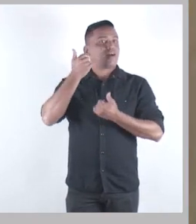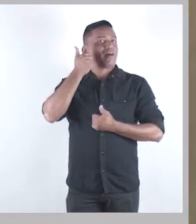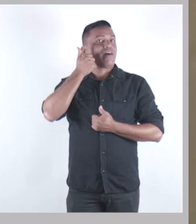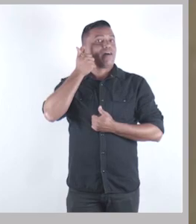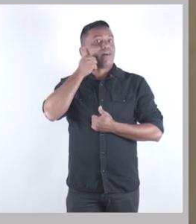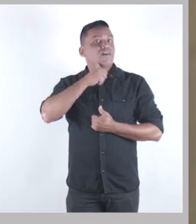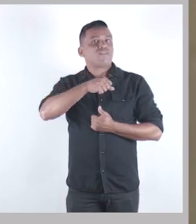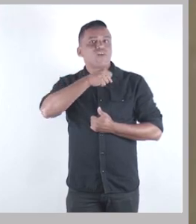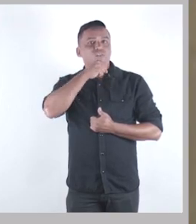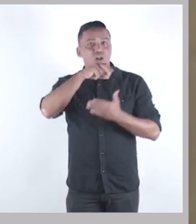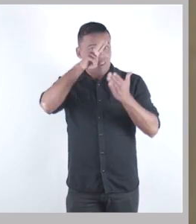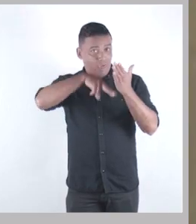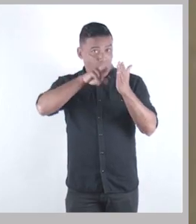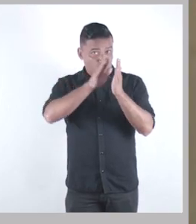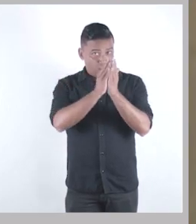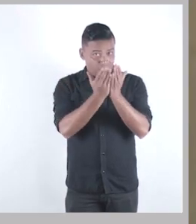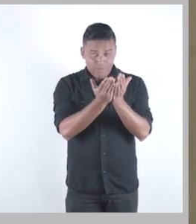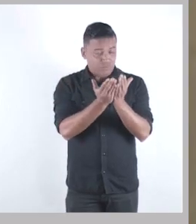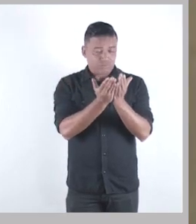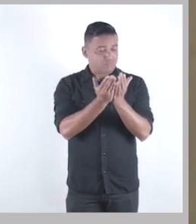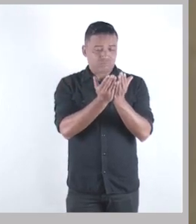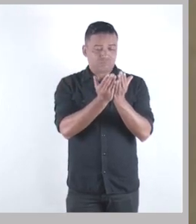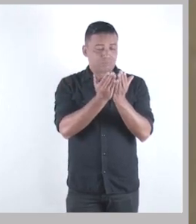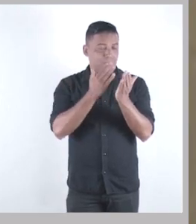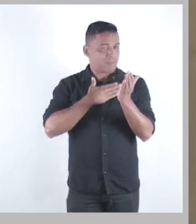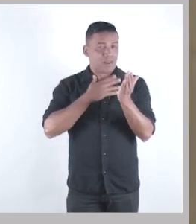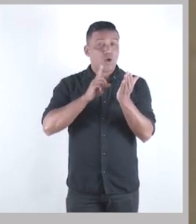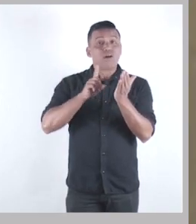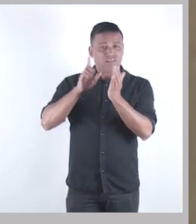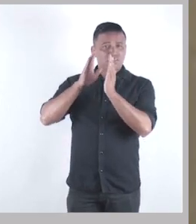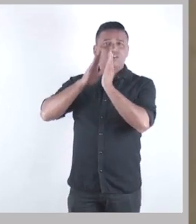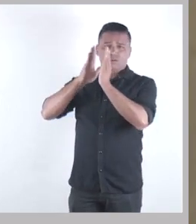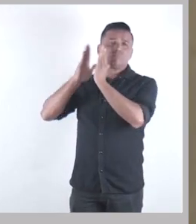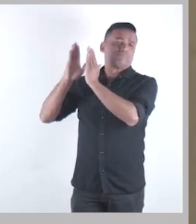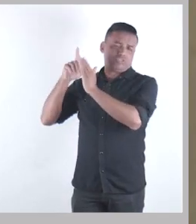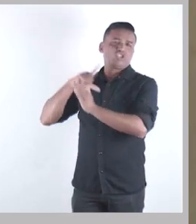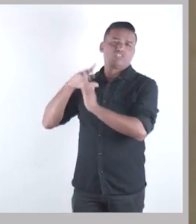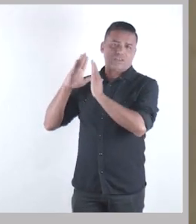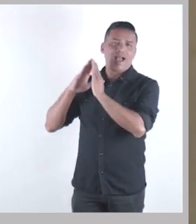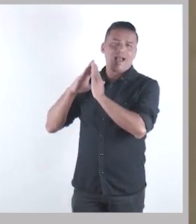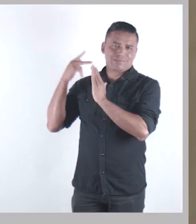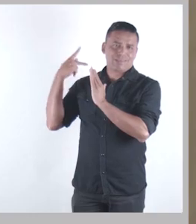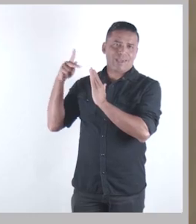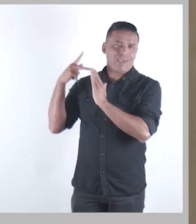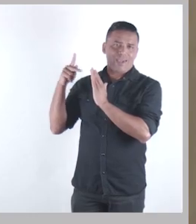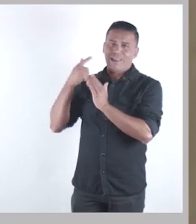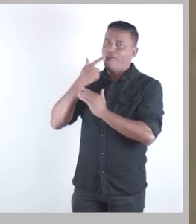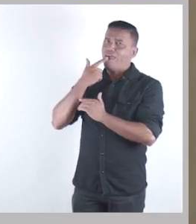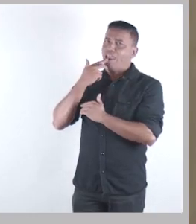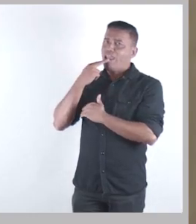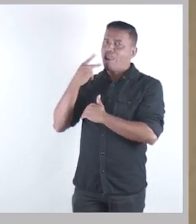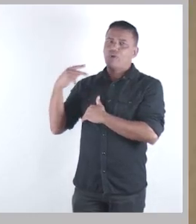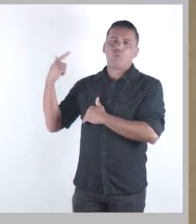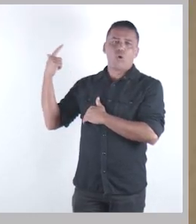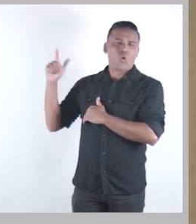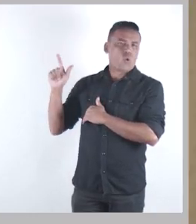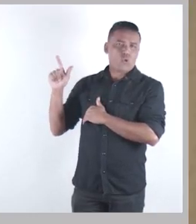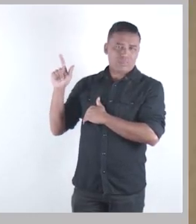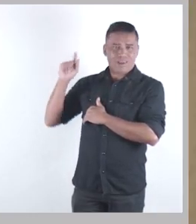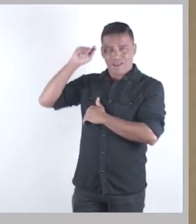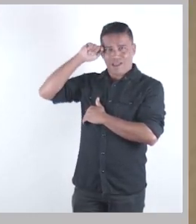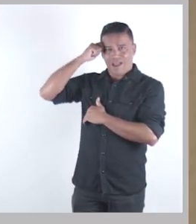livro, embora tivesse também a sua coleção de livros escritos na língua dela, que era o Shitsua também, né? Mas ela